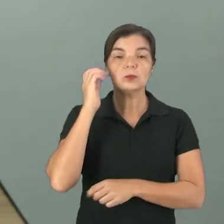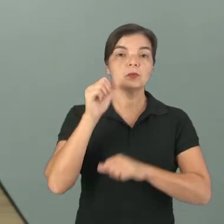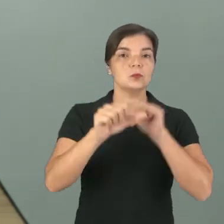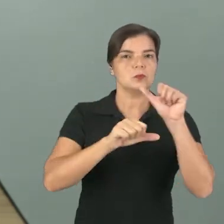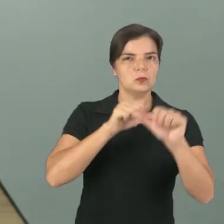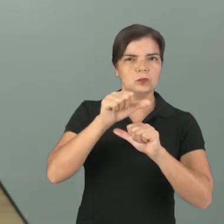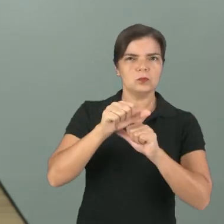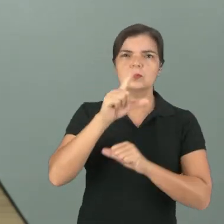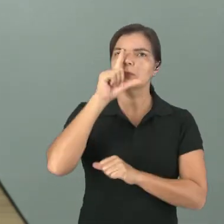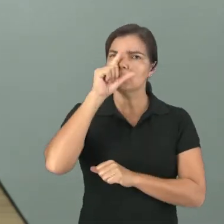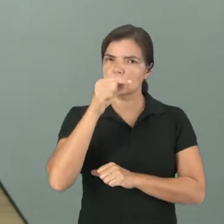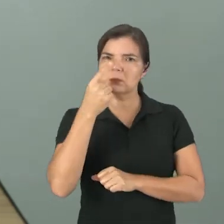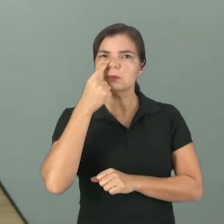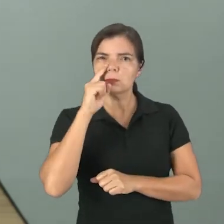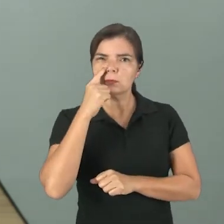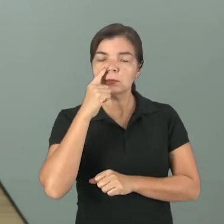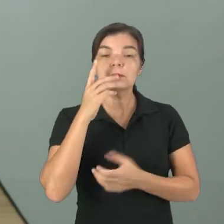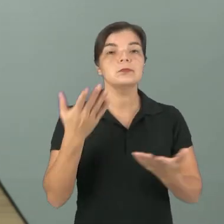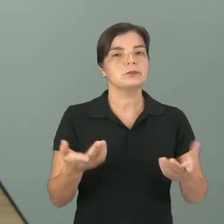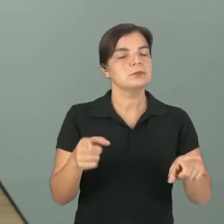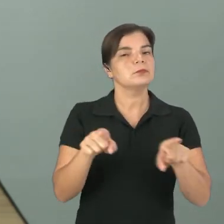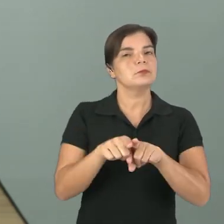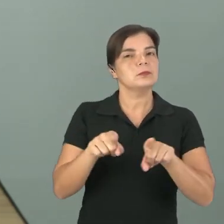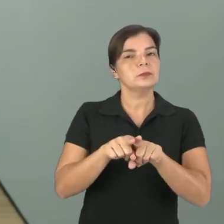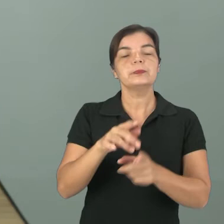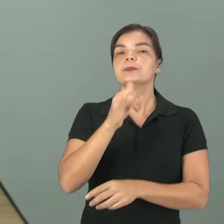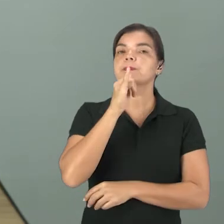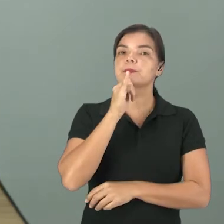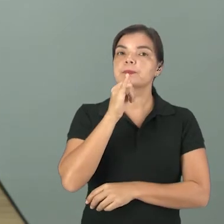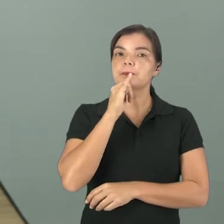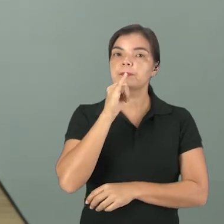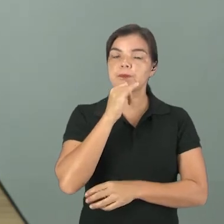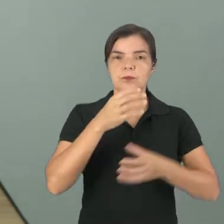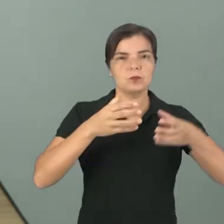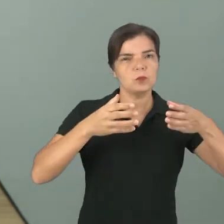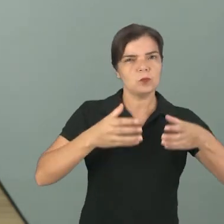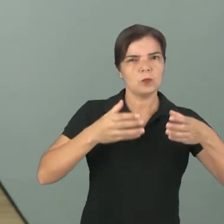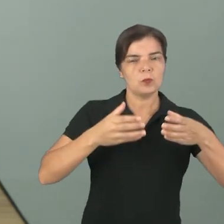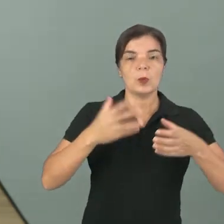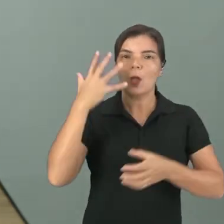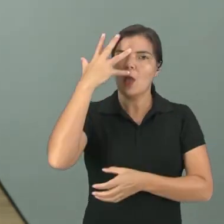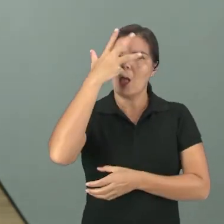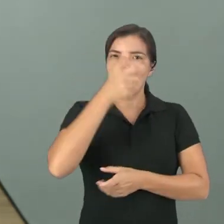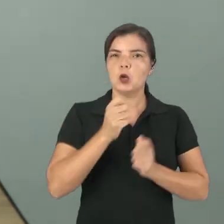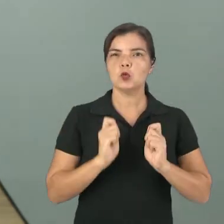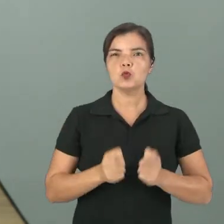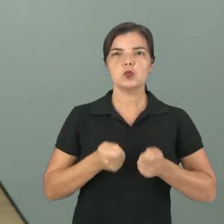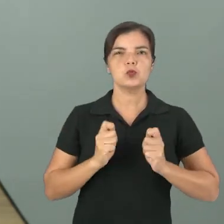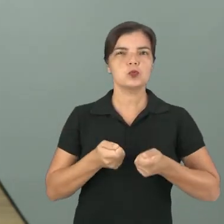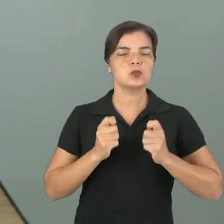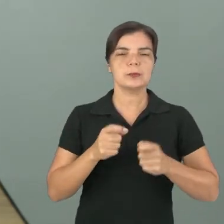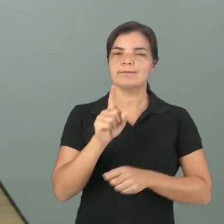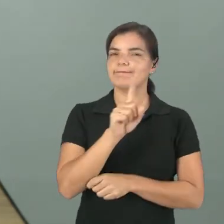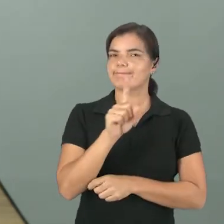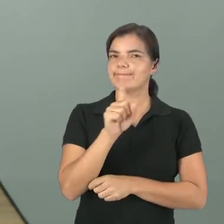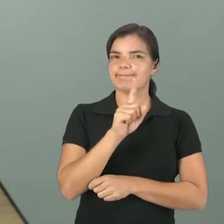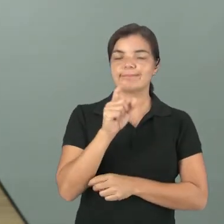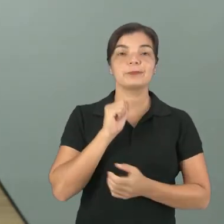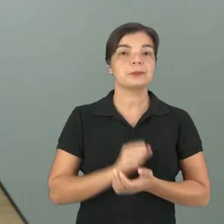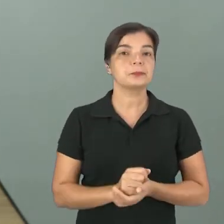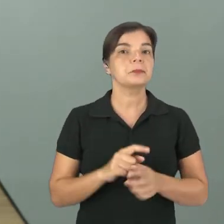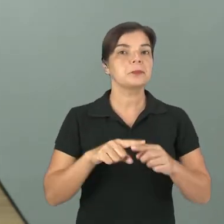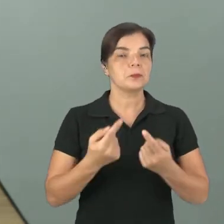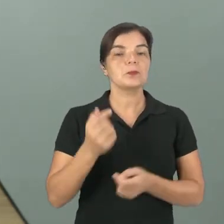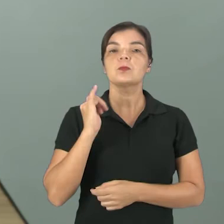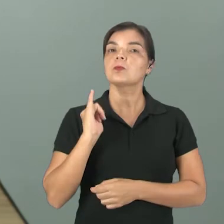se transformam em bruxas? Nós nos deparamos, por exemplo, com abóboras que se tornam lindas carruagens? Não, não é mesmo?